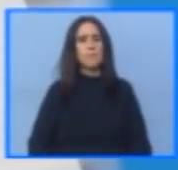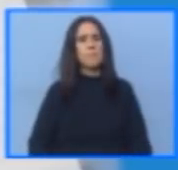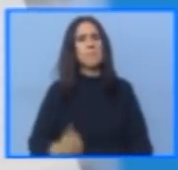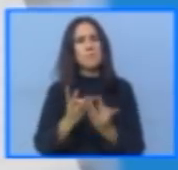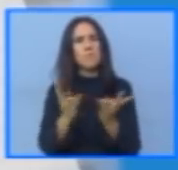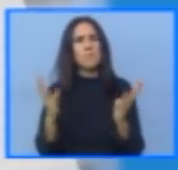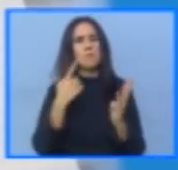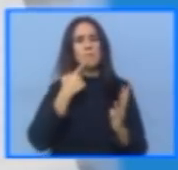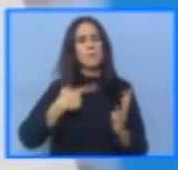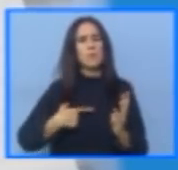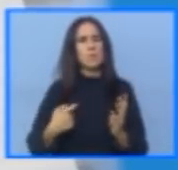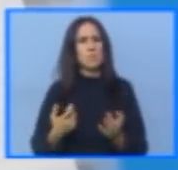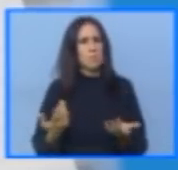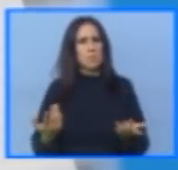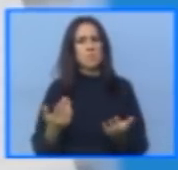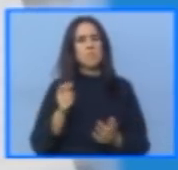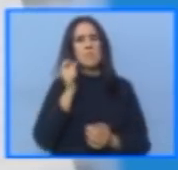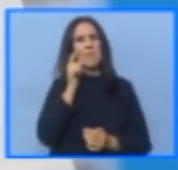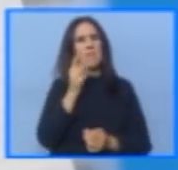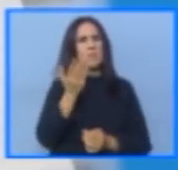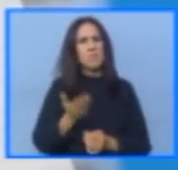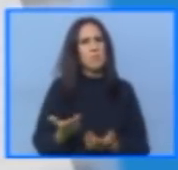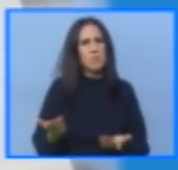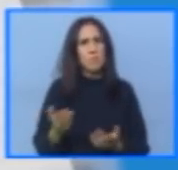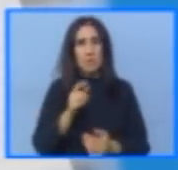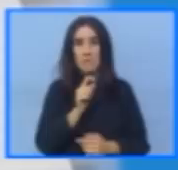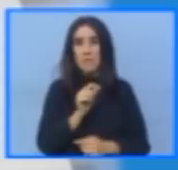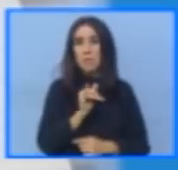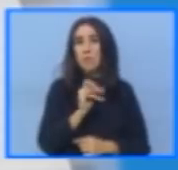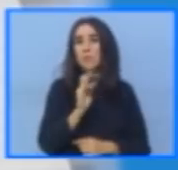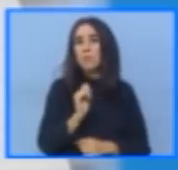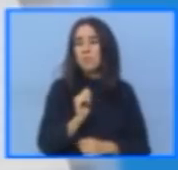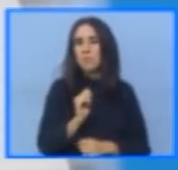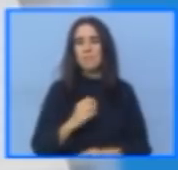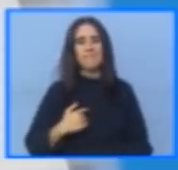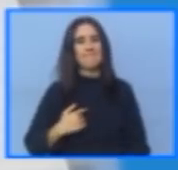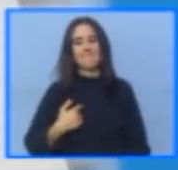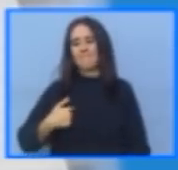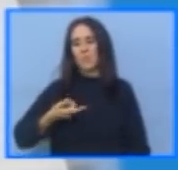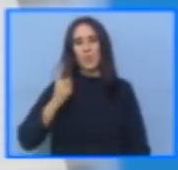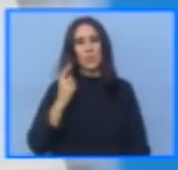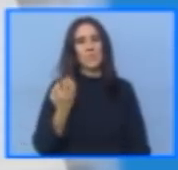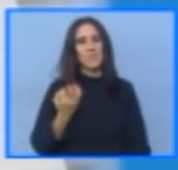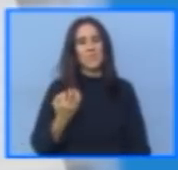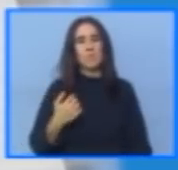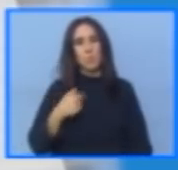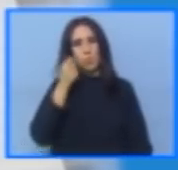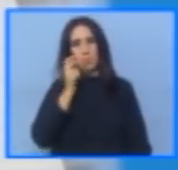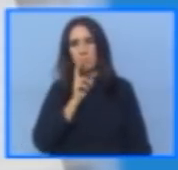perguntaram-lhe: então, quem és tu? És Elias? Não sou, respondeu